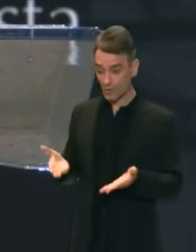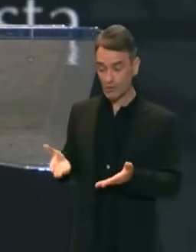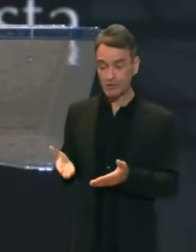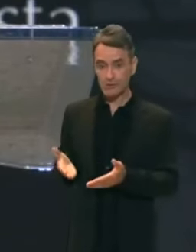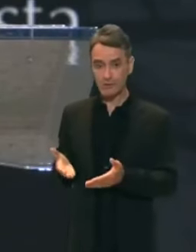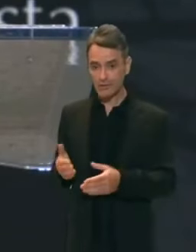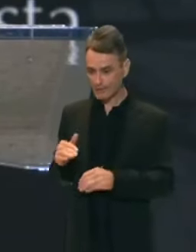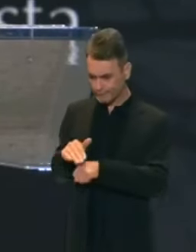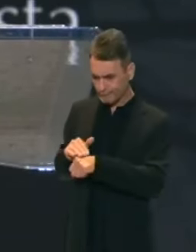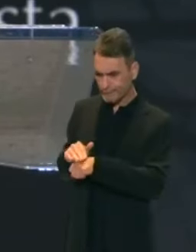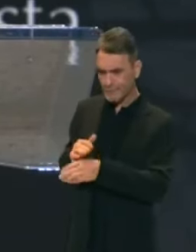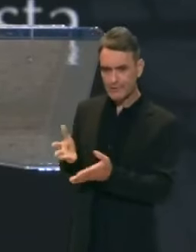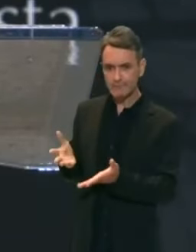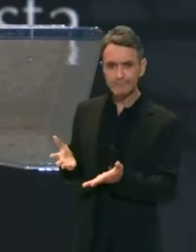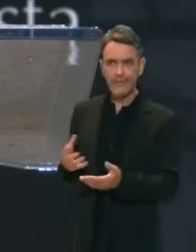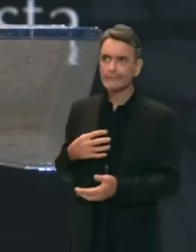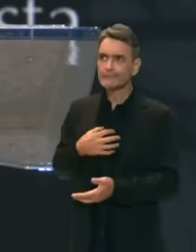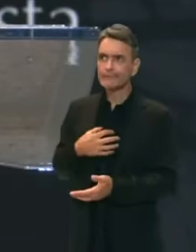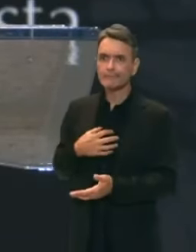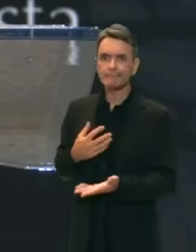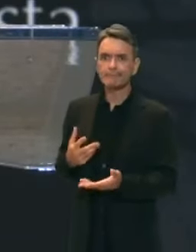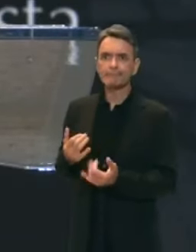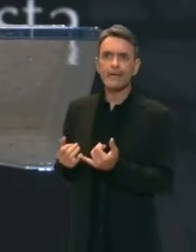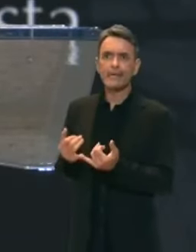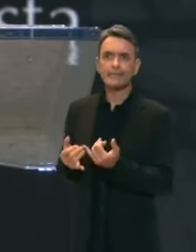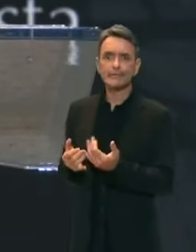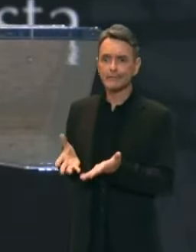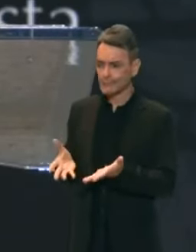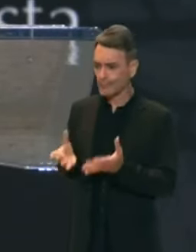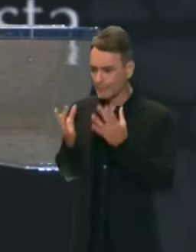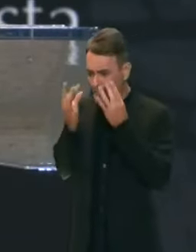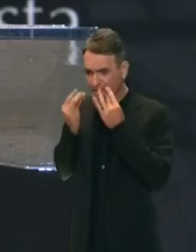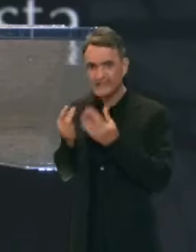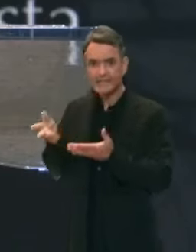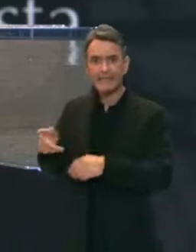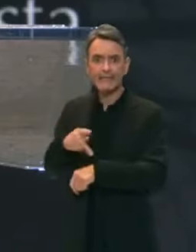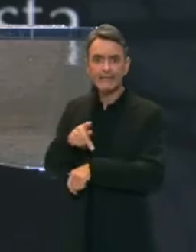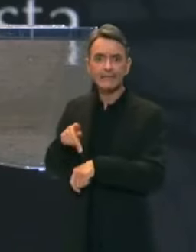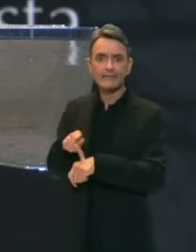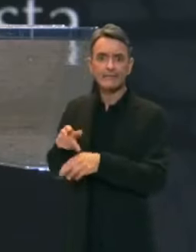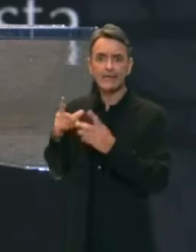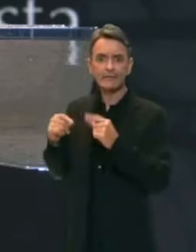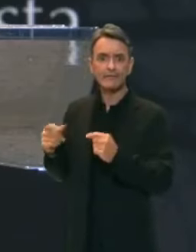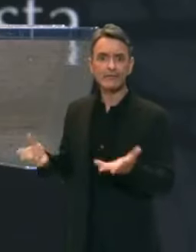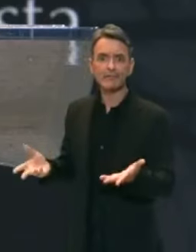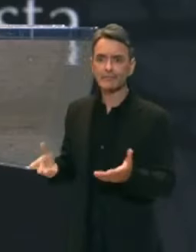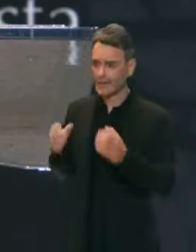com ele, eu estou me sentindo lá no Japão, levando a obra, o evangelho, a palavra de